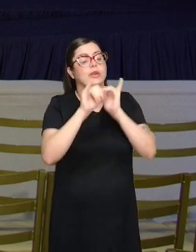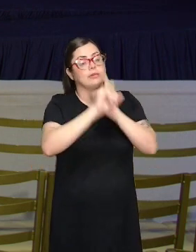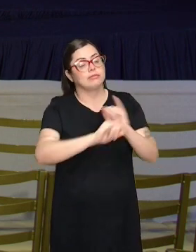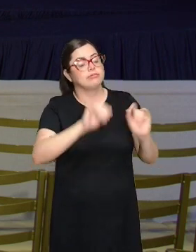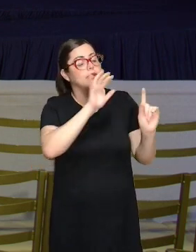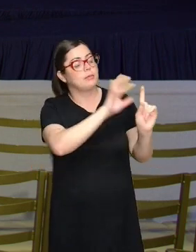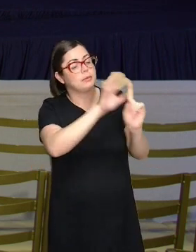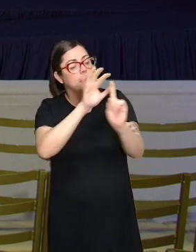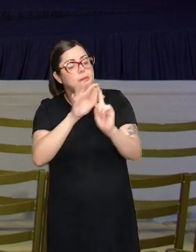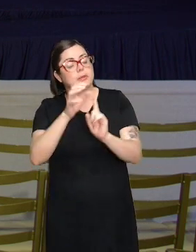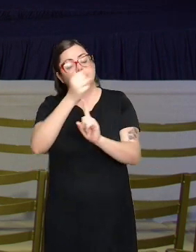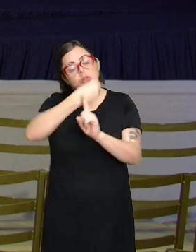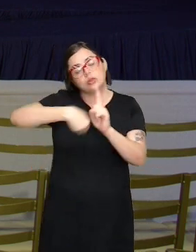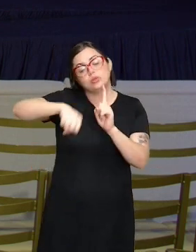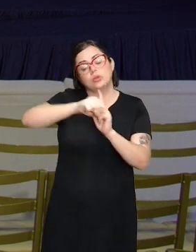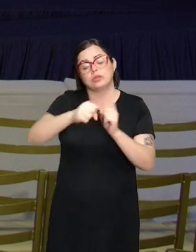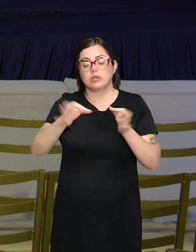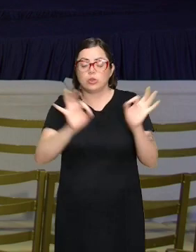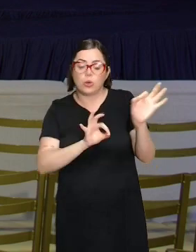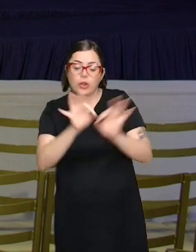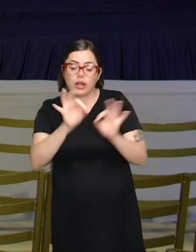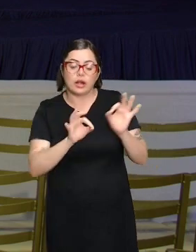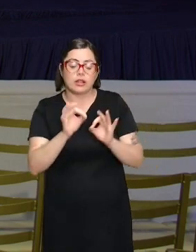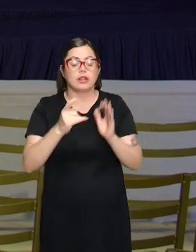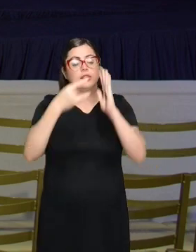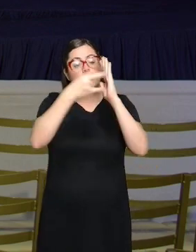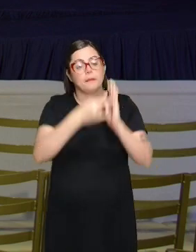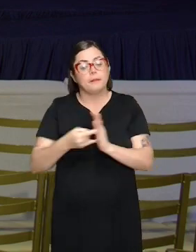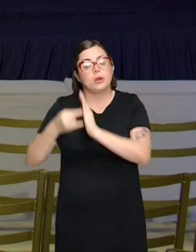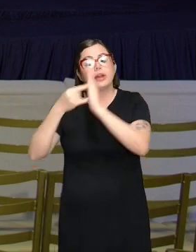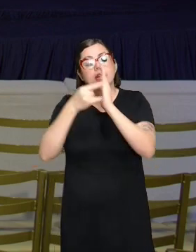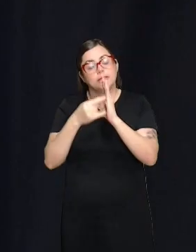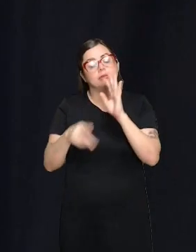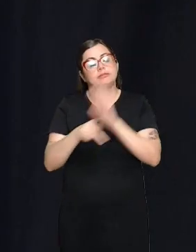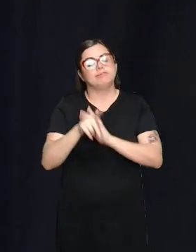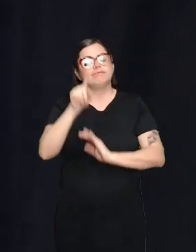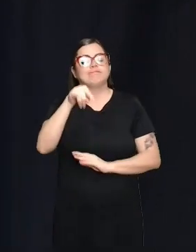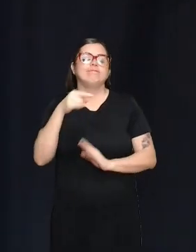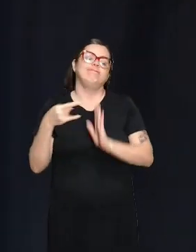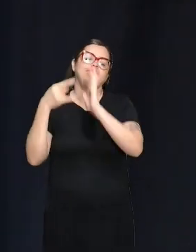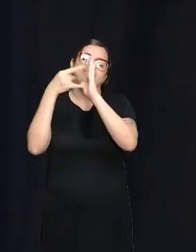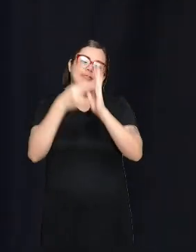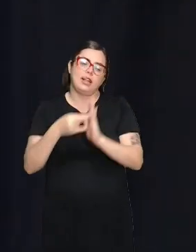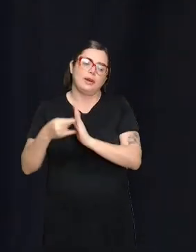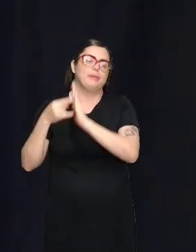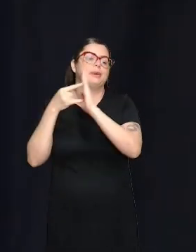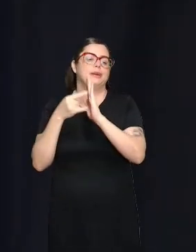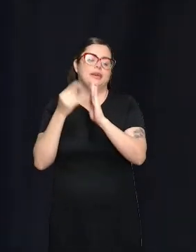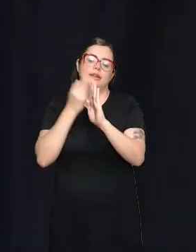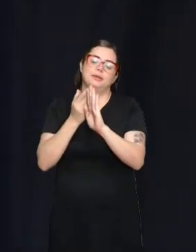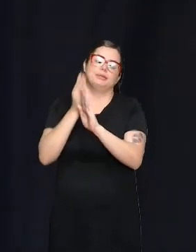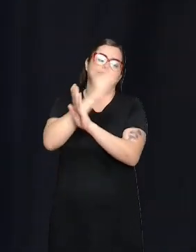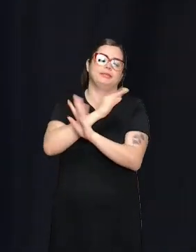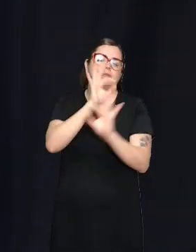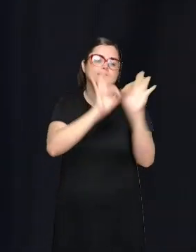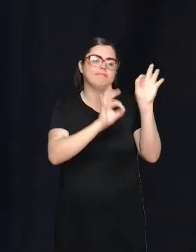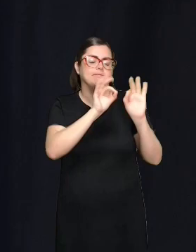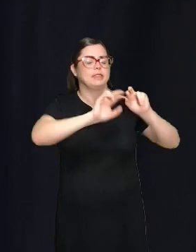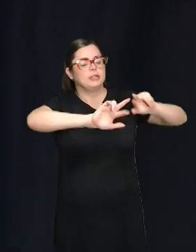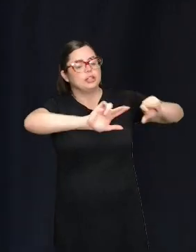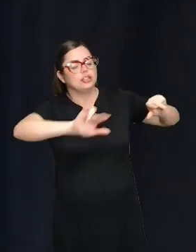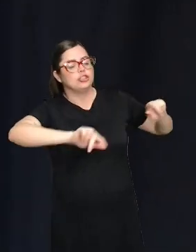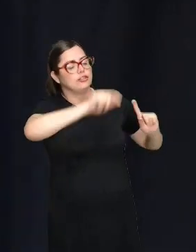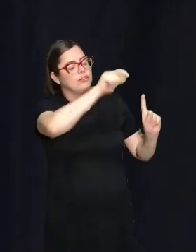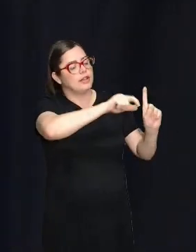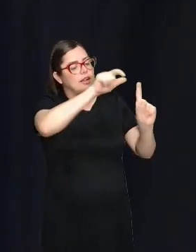e de quem programa ele, né? E muitas vezes as equipes são bem longe de diversas. Então, acho que é um pouco resultado